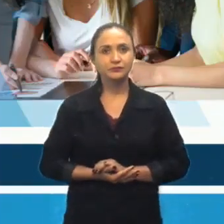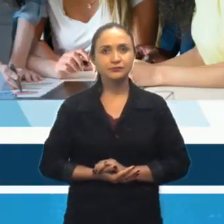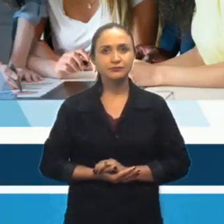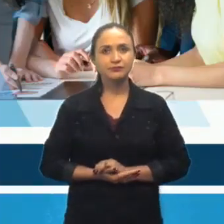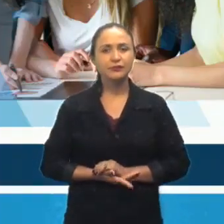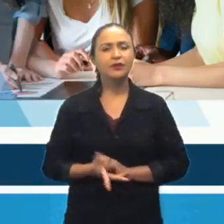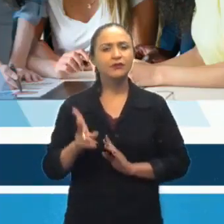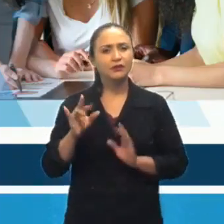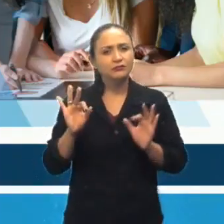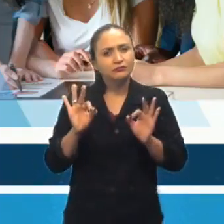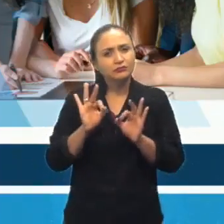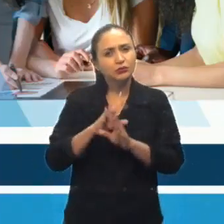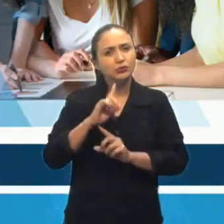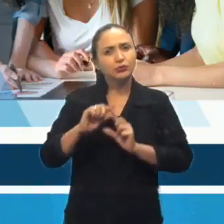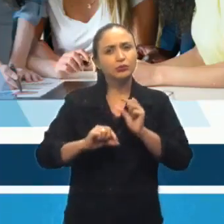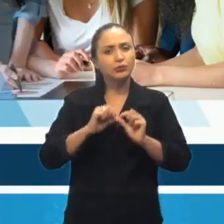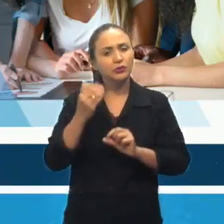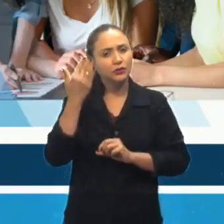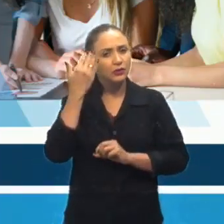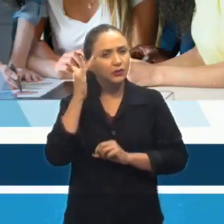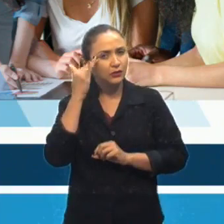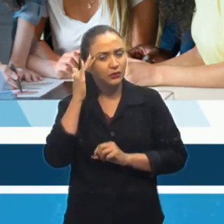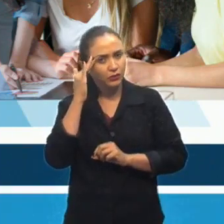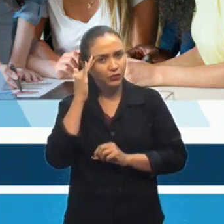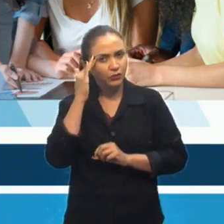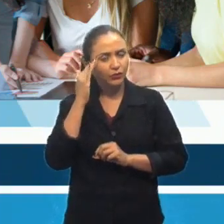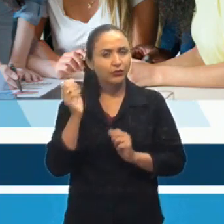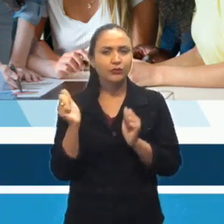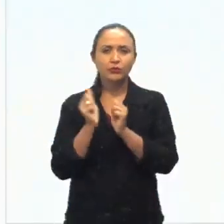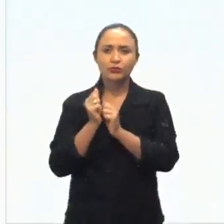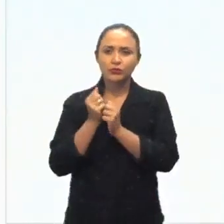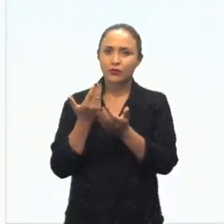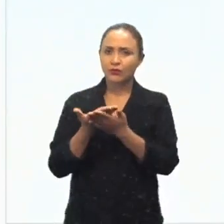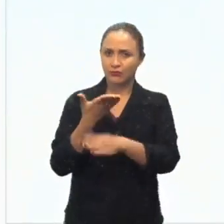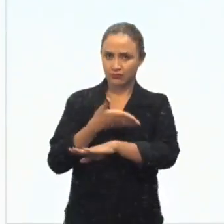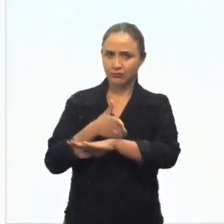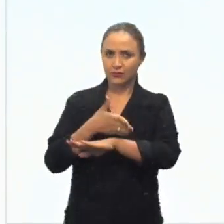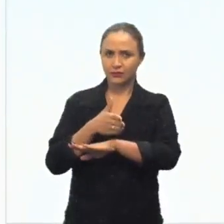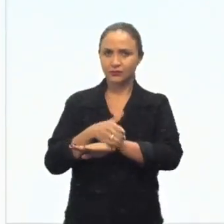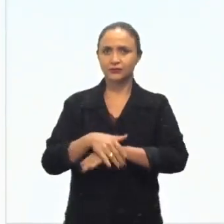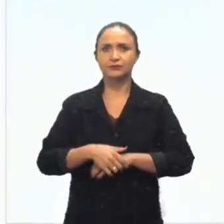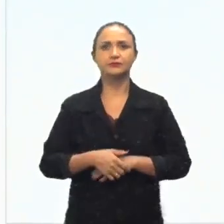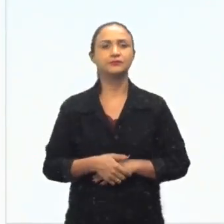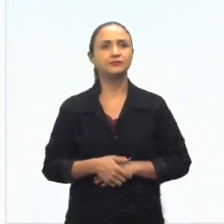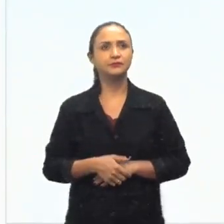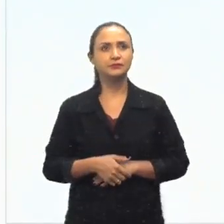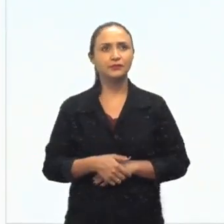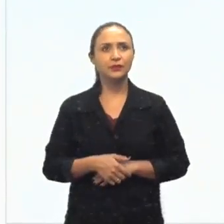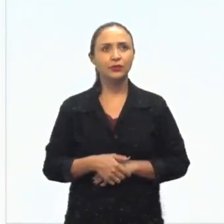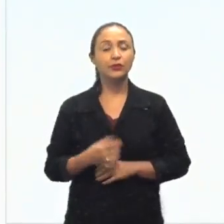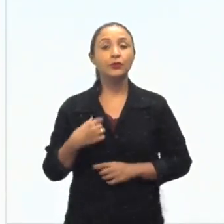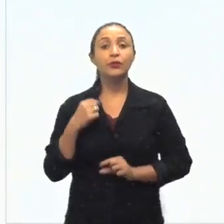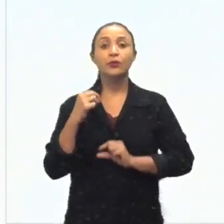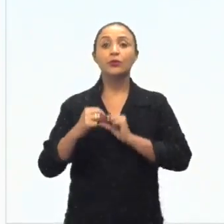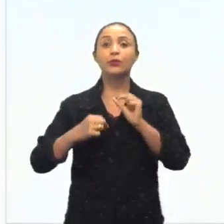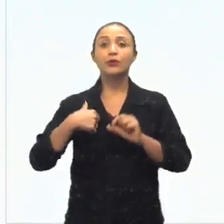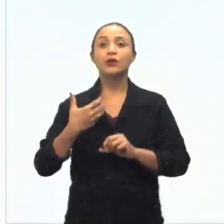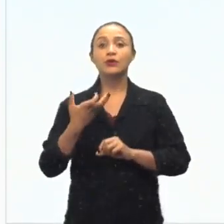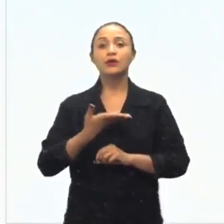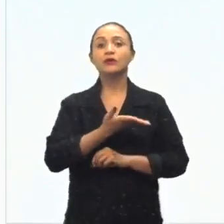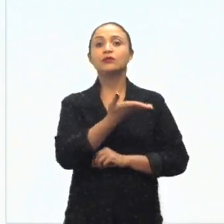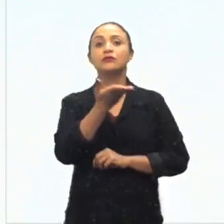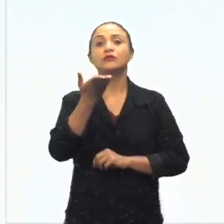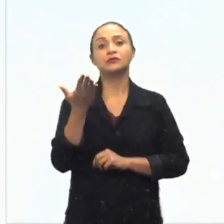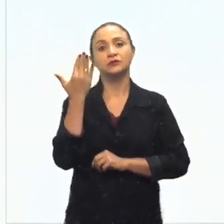às conclusões que você conseguiu tirar a partir dessa prática. O que eu quero que, ao final da prática,